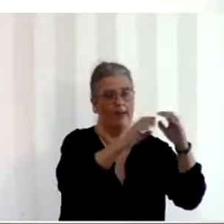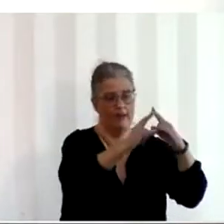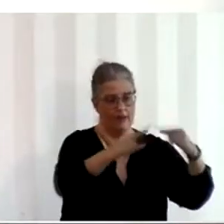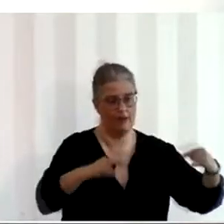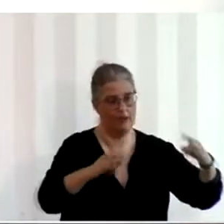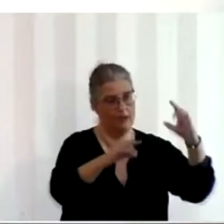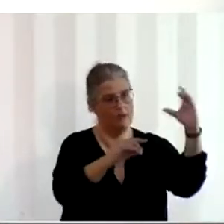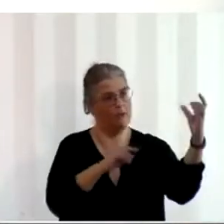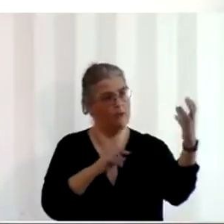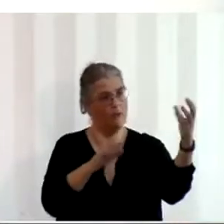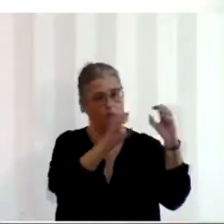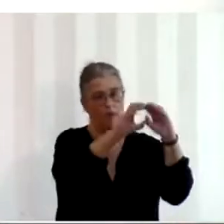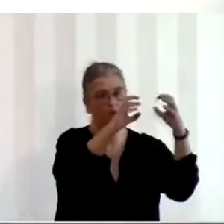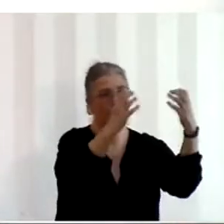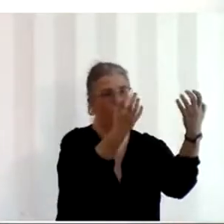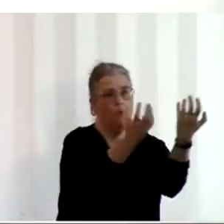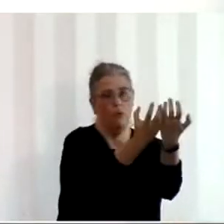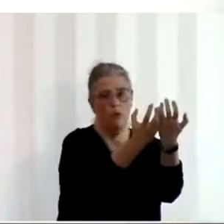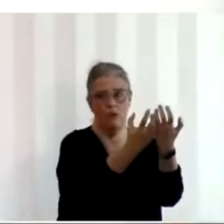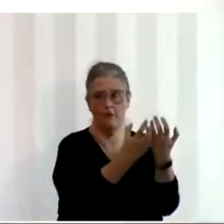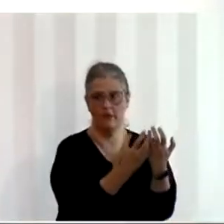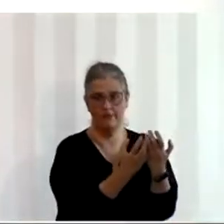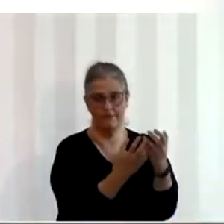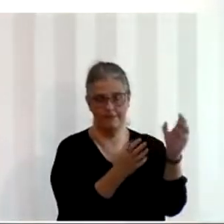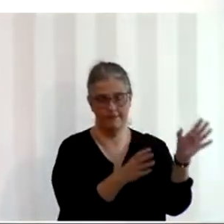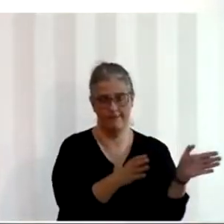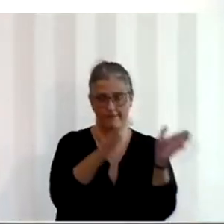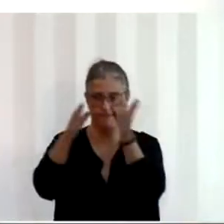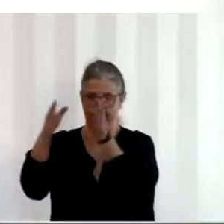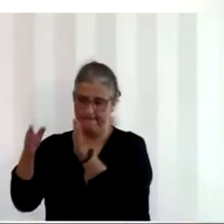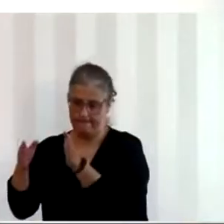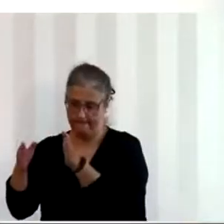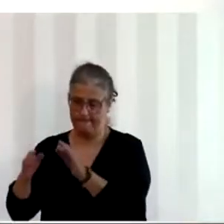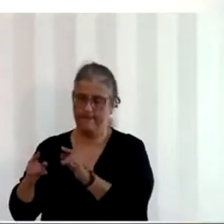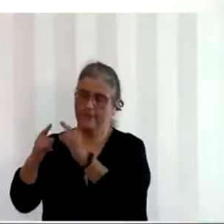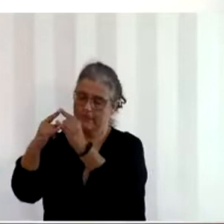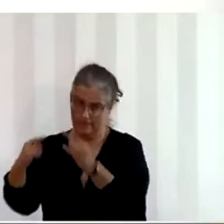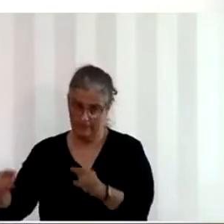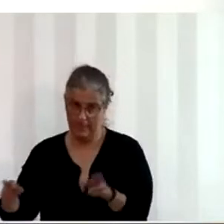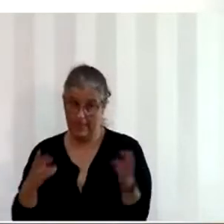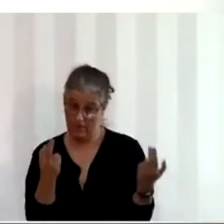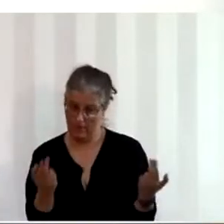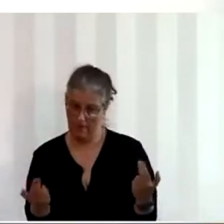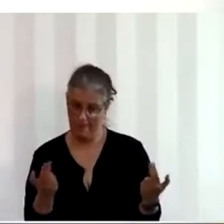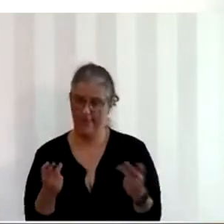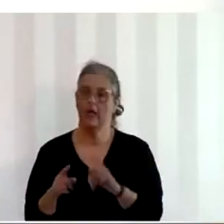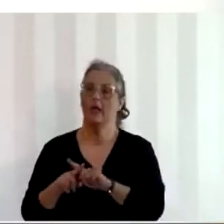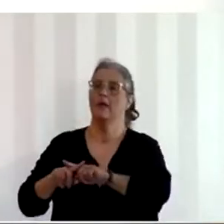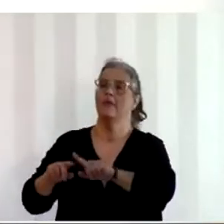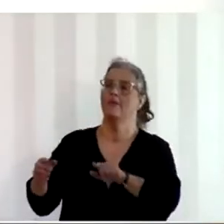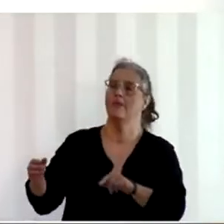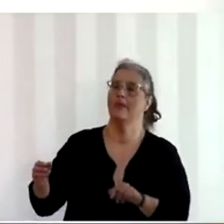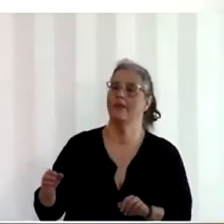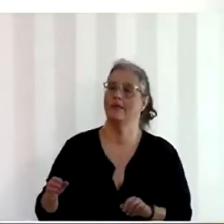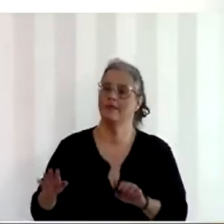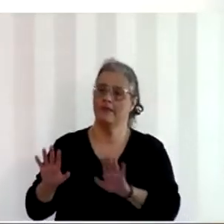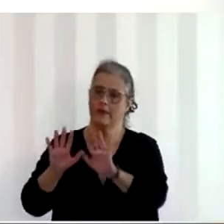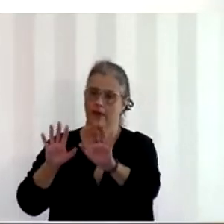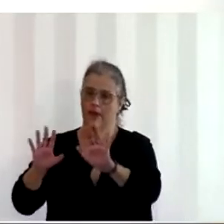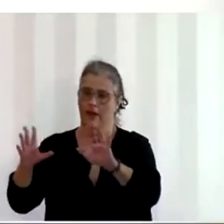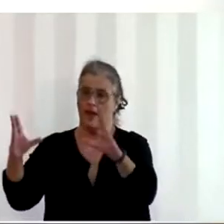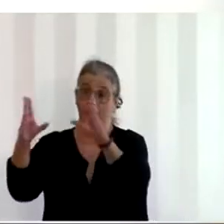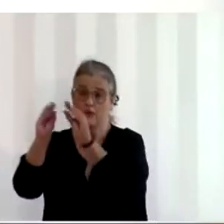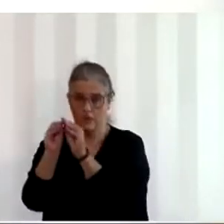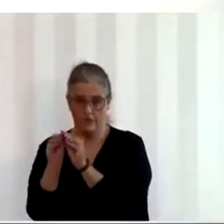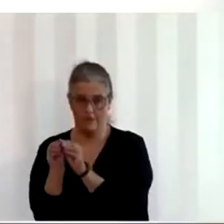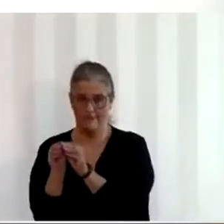Do outro lado da folha, ou seja, do lado direito, você vai desenhar o mesmo tabernáculo, só que aí você pode dar uma diferenciação que é o período